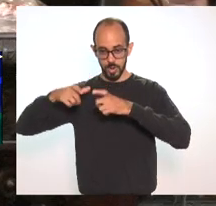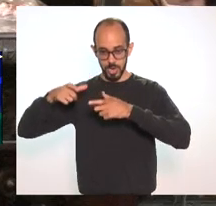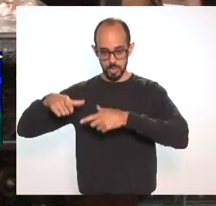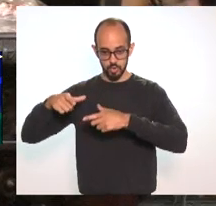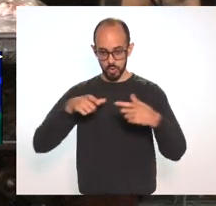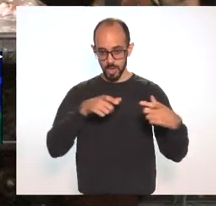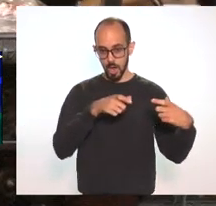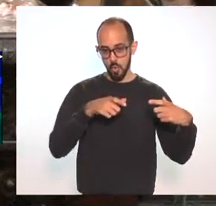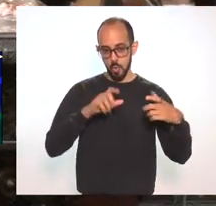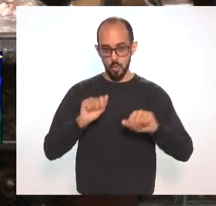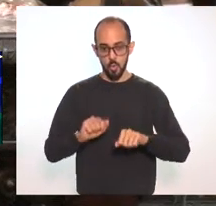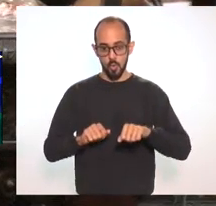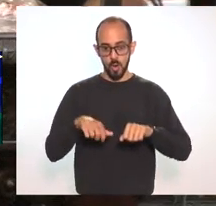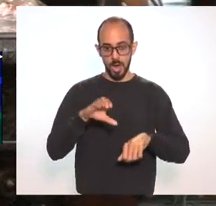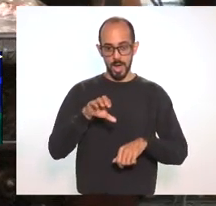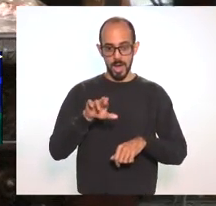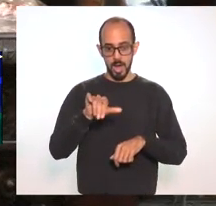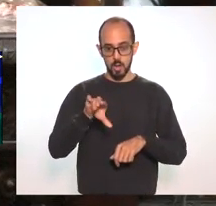deputado Carlos Macedo.